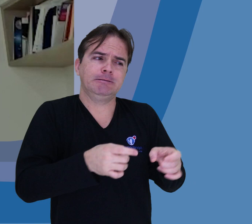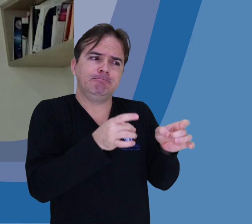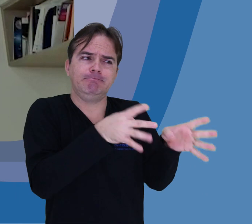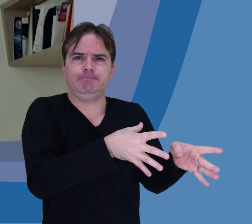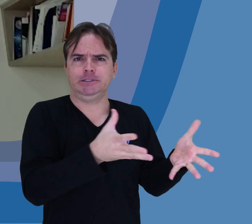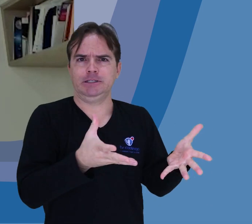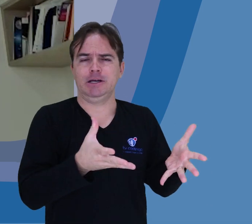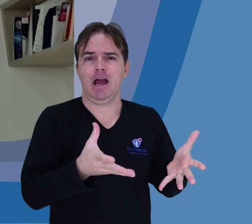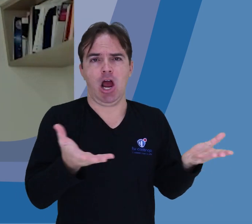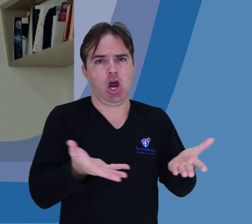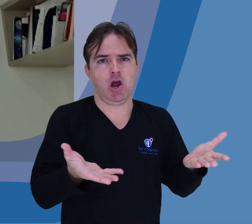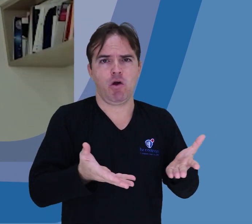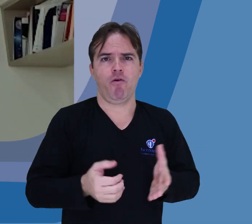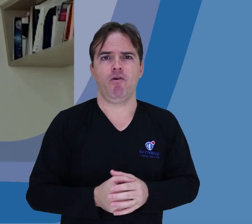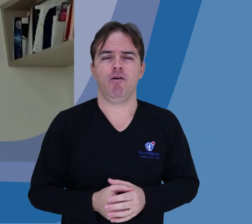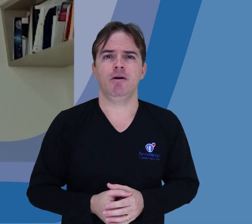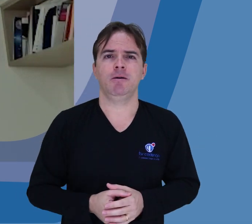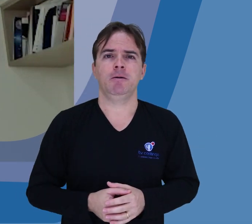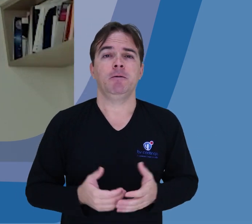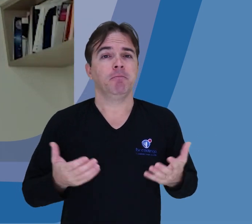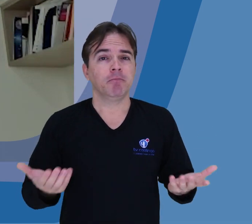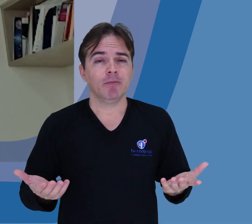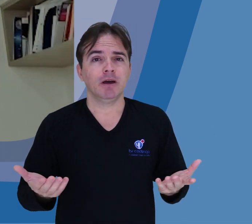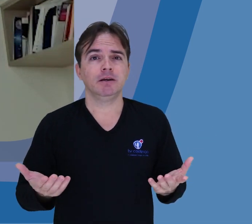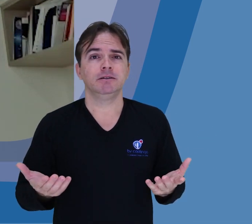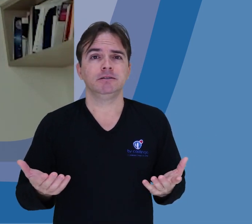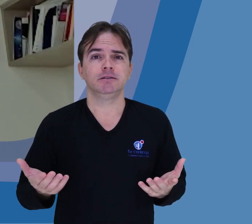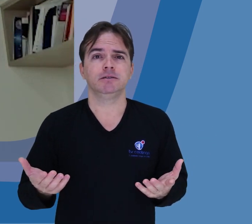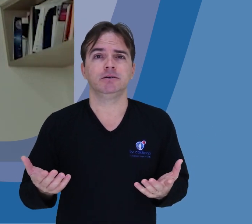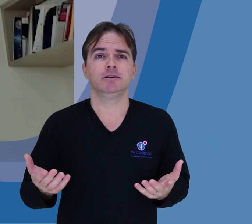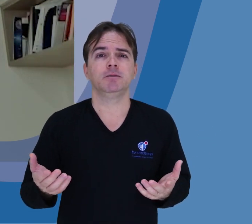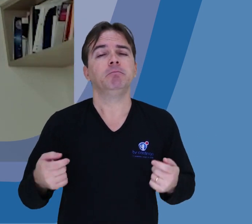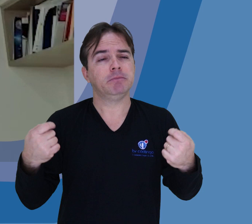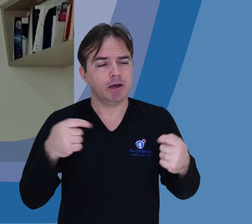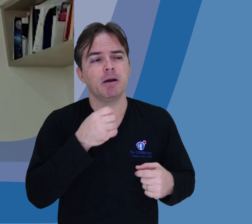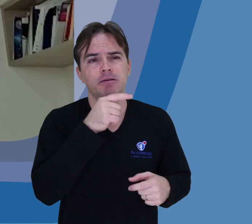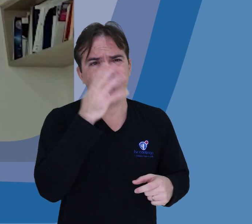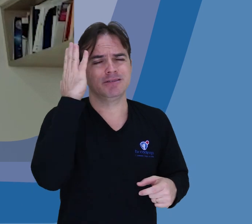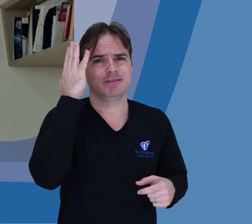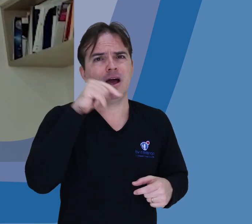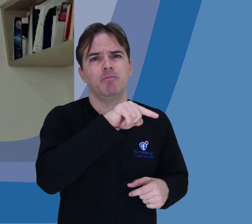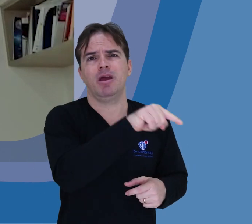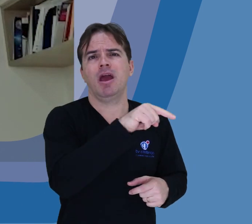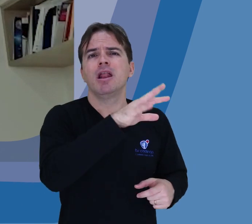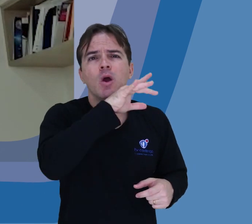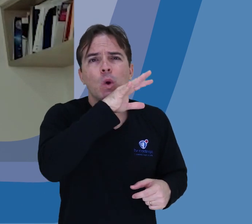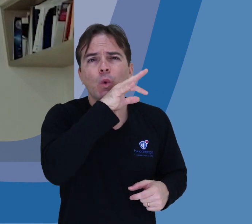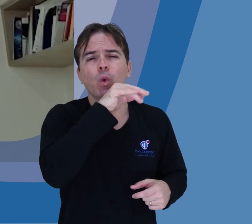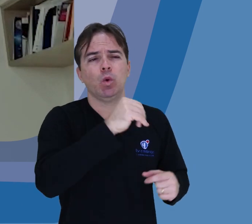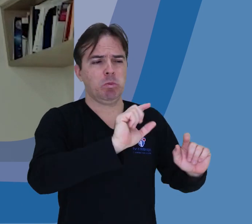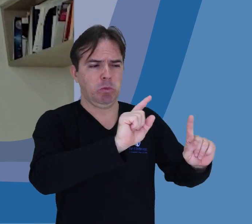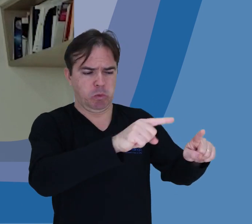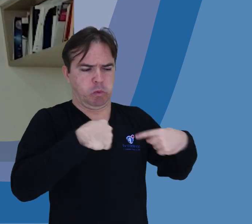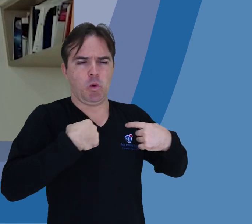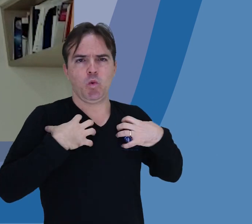abolir completamente a fogueira mais realmente faz muito mal ao trato